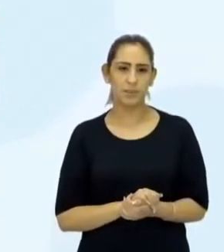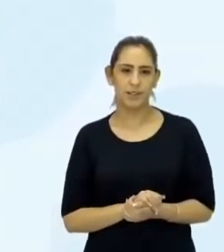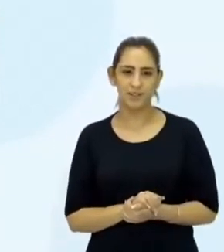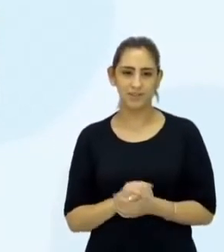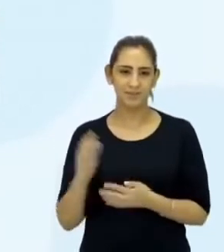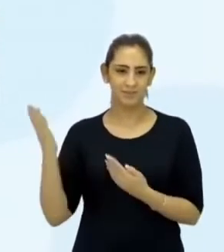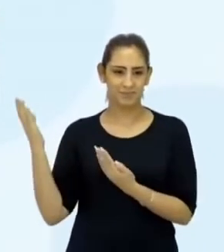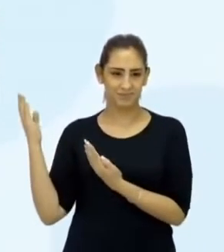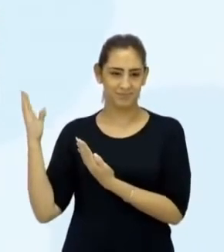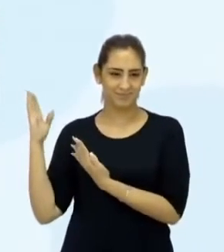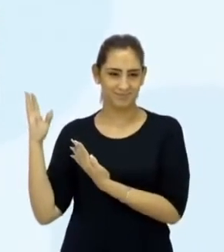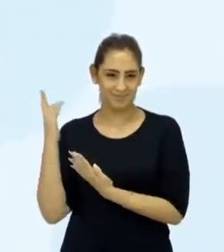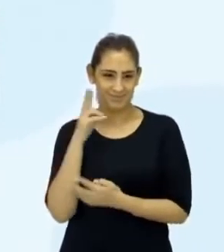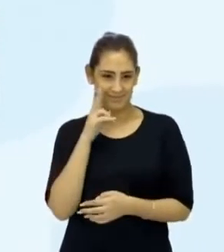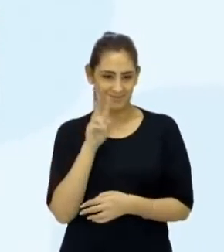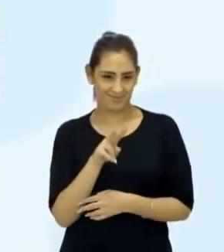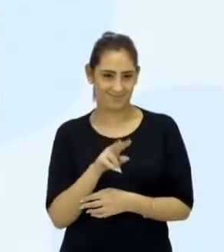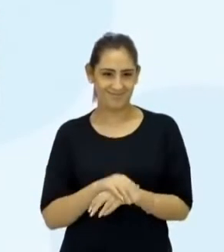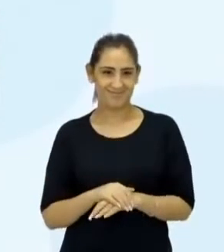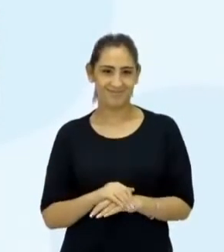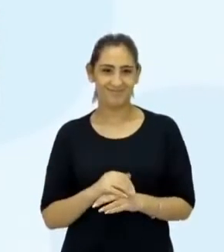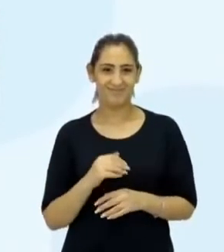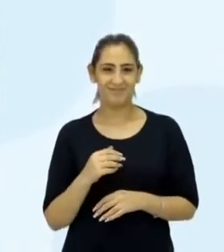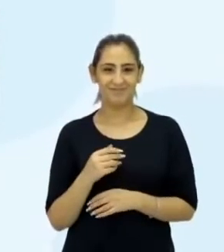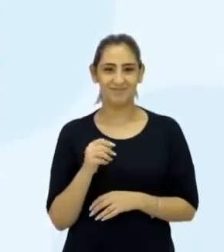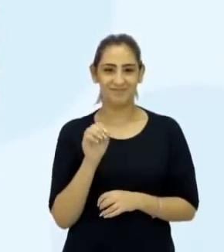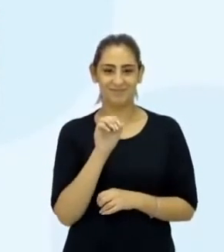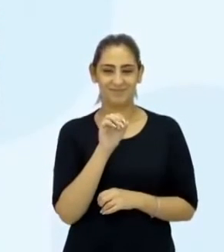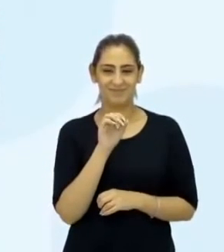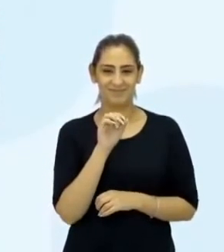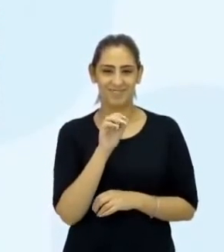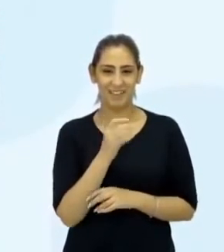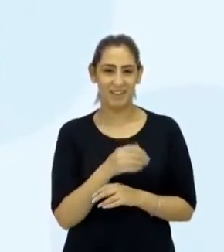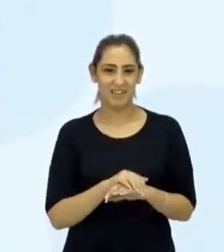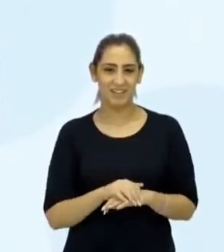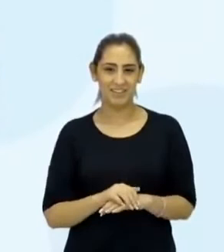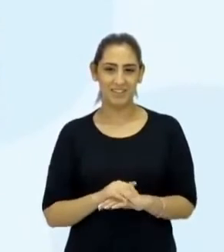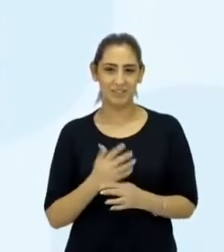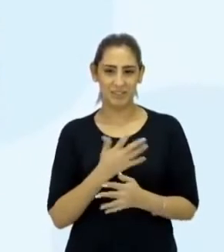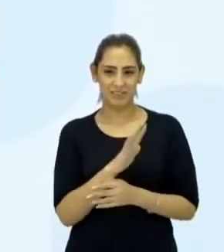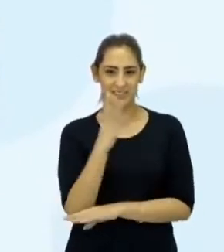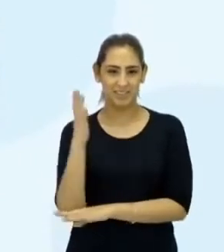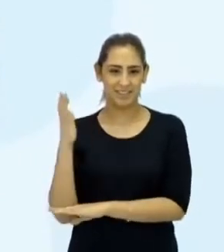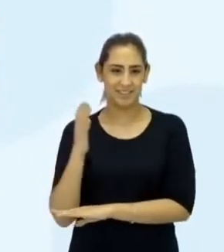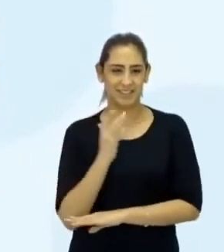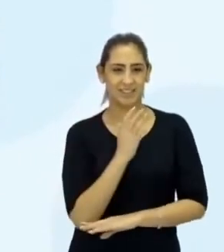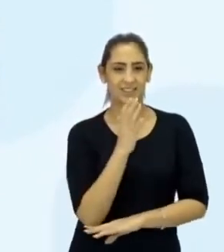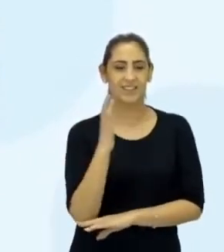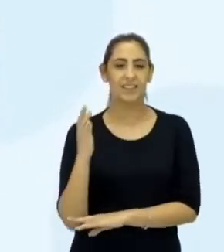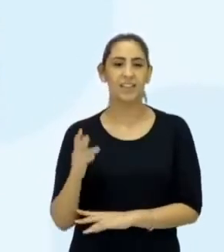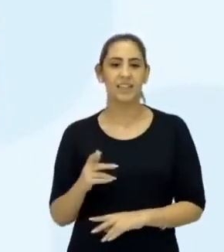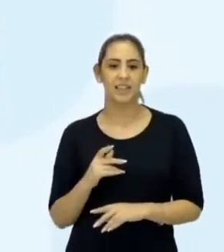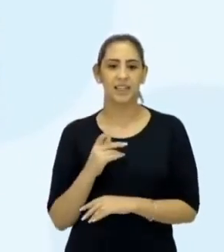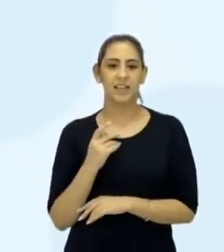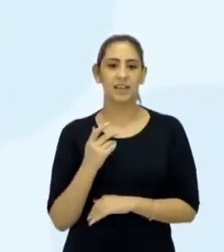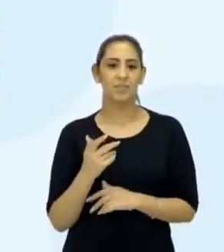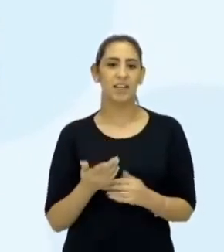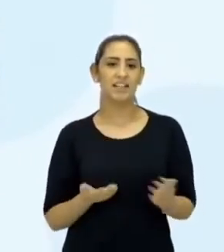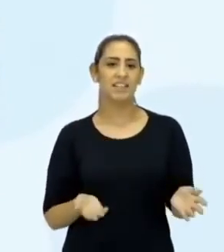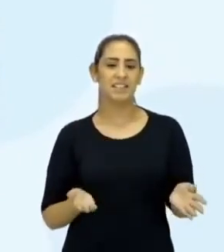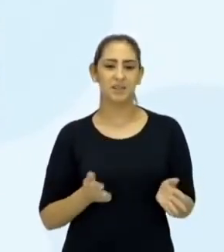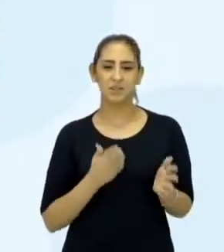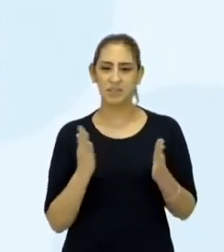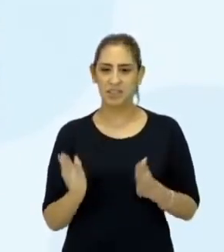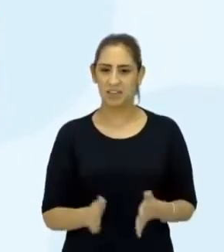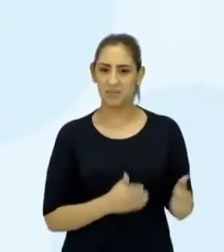de riscos climáticos, manejo de pragas, manejo de plantas daninhas, mecanização, sucessão de até